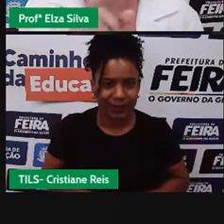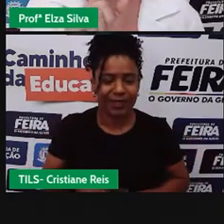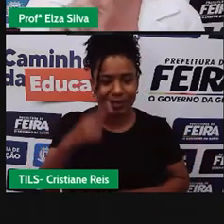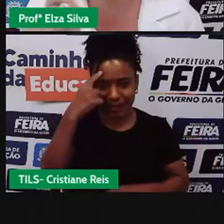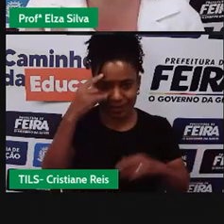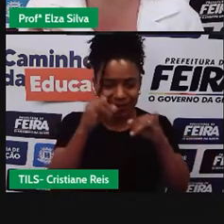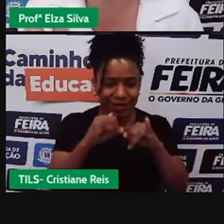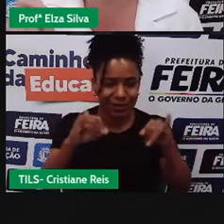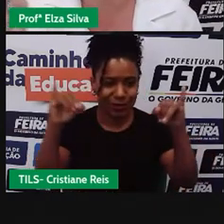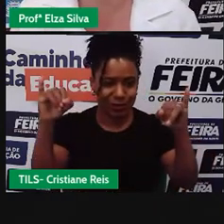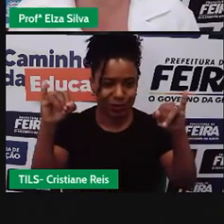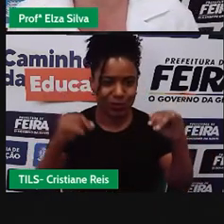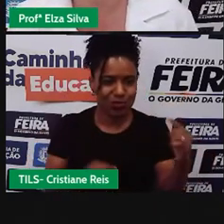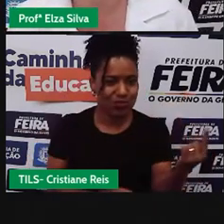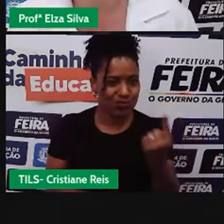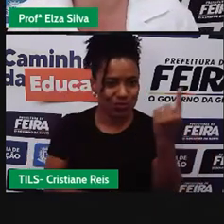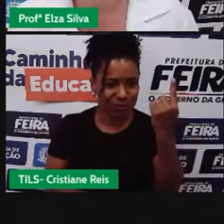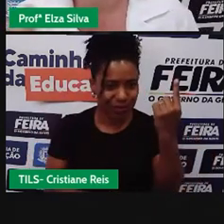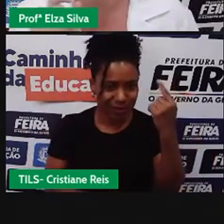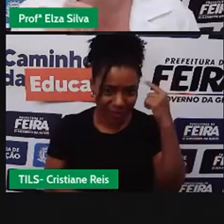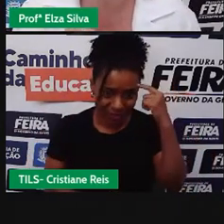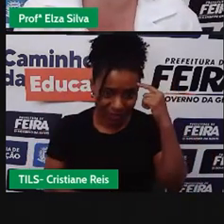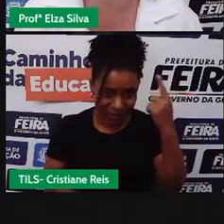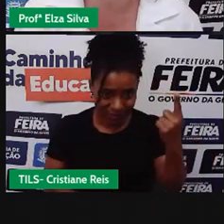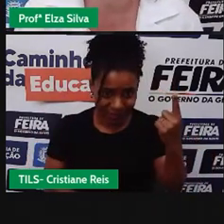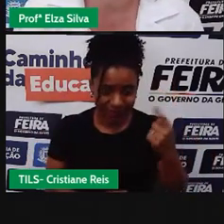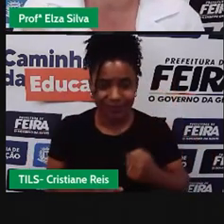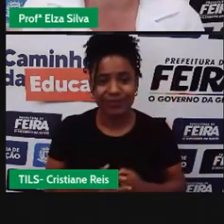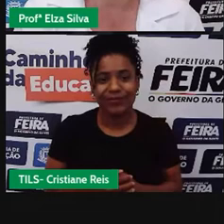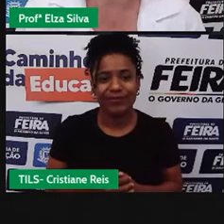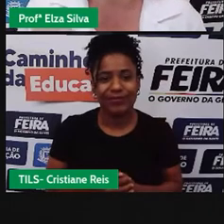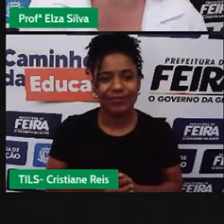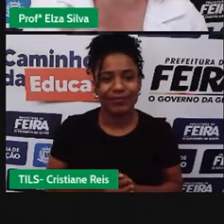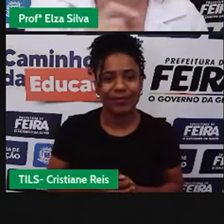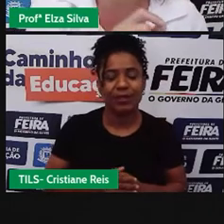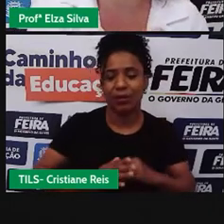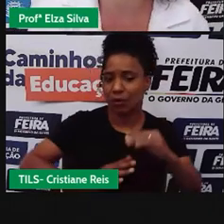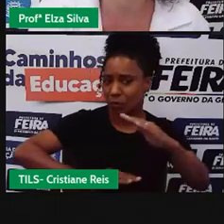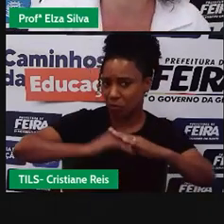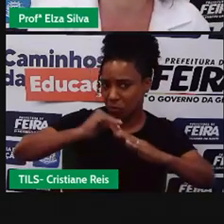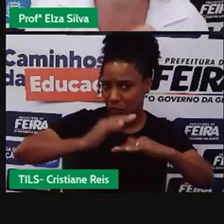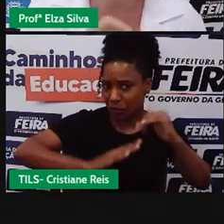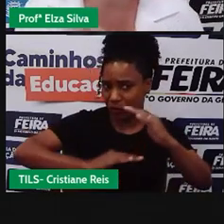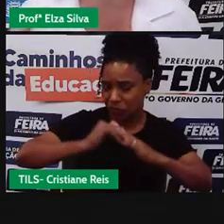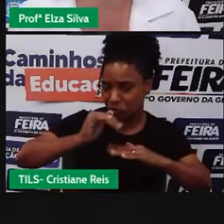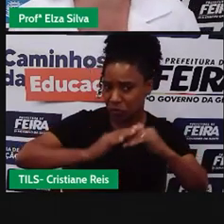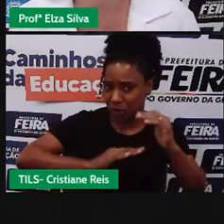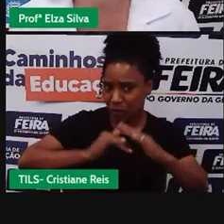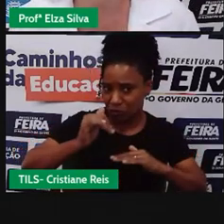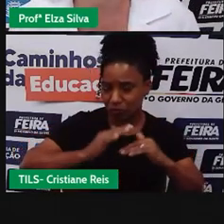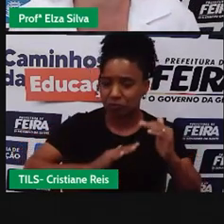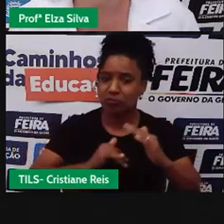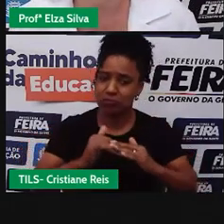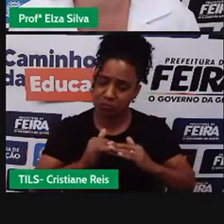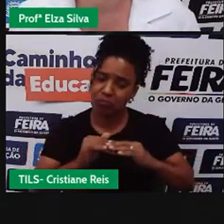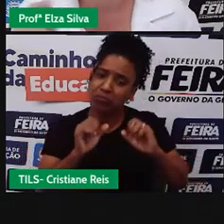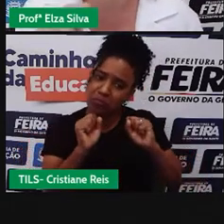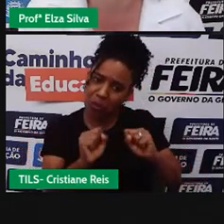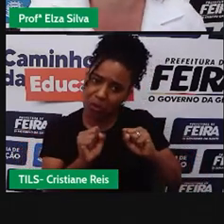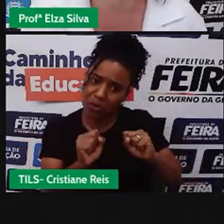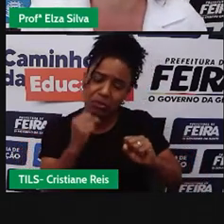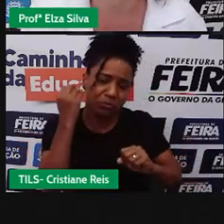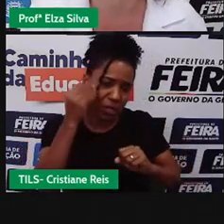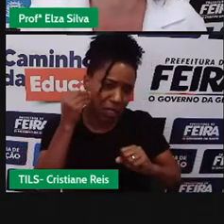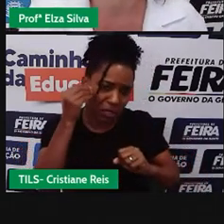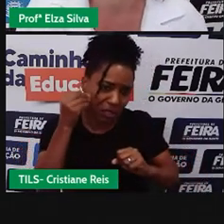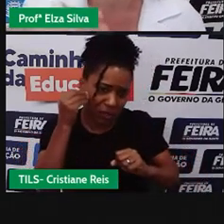escrito experience preferred. Ou seja, o profissional pode ter ou não experiência.